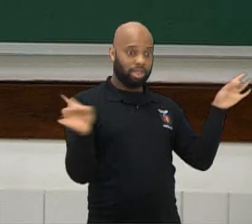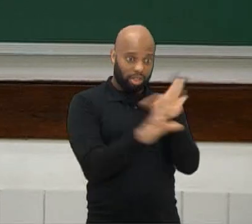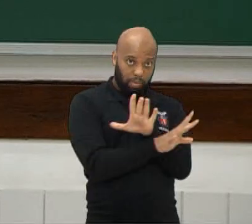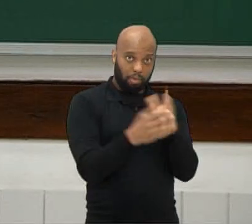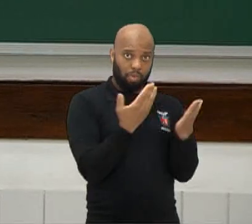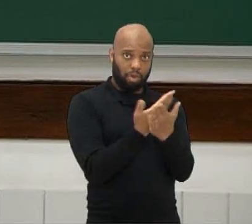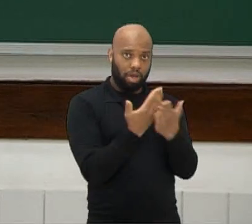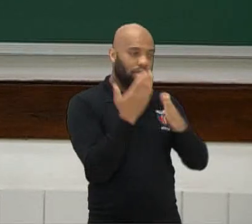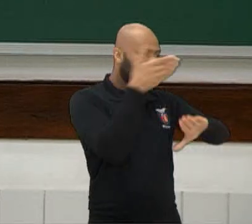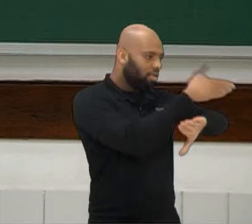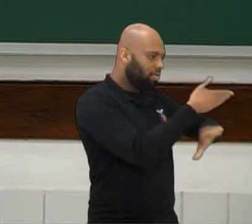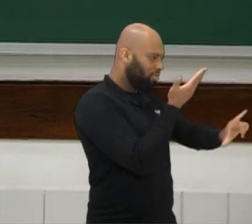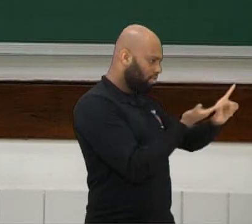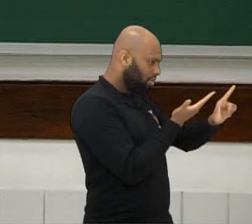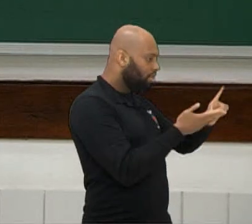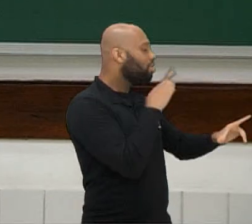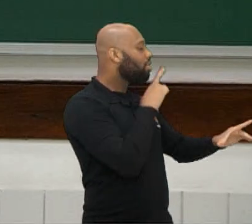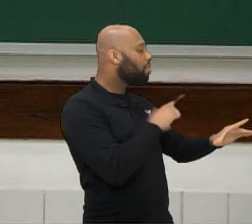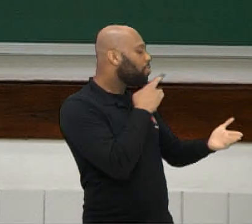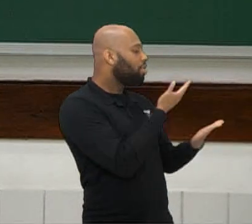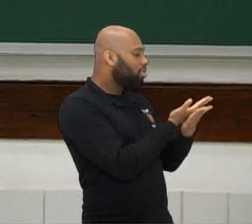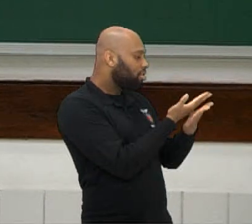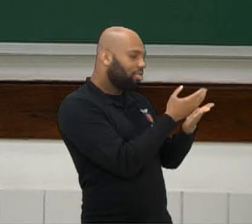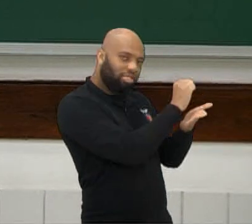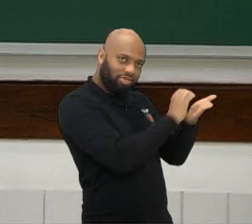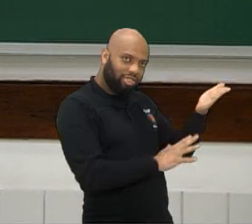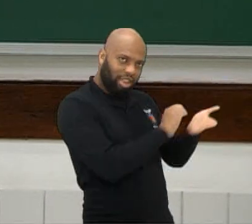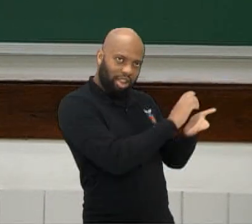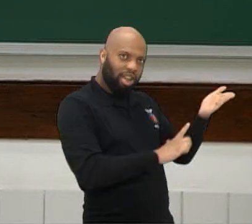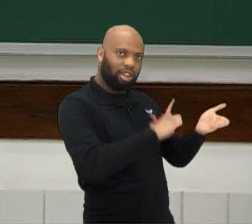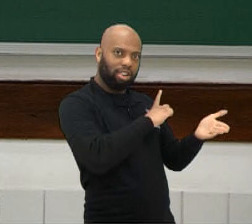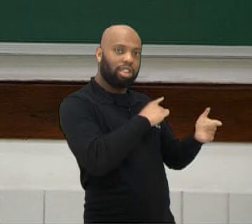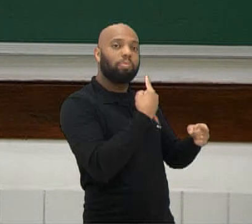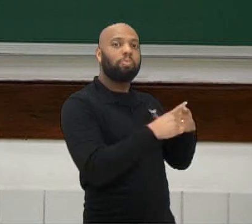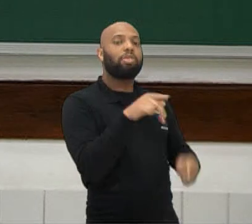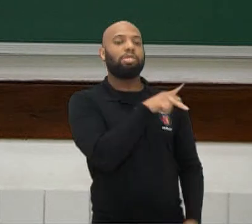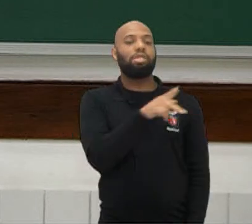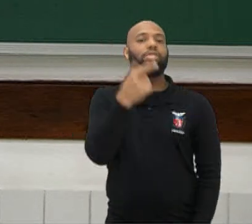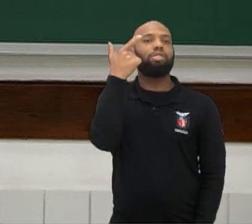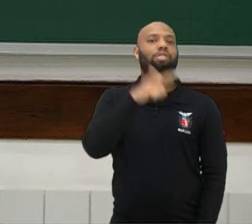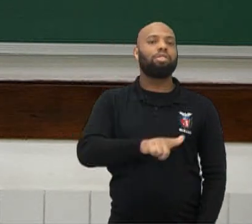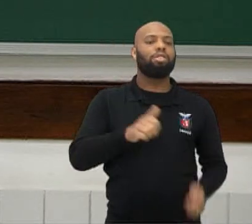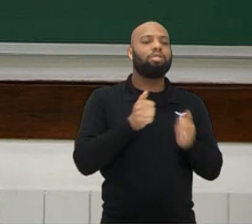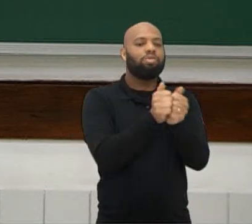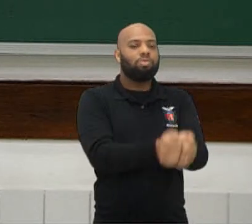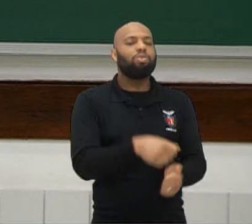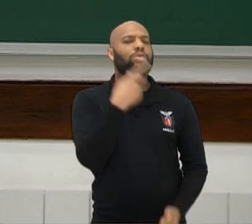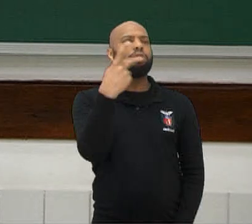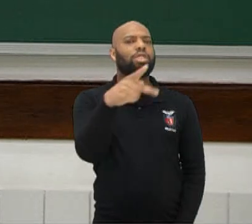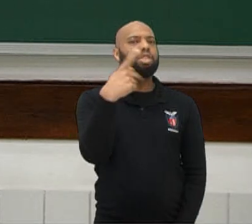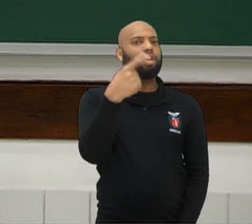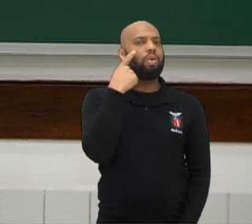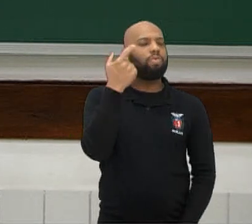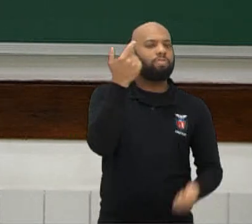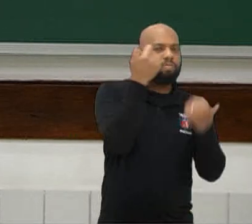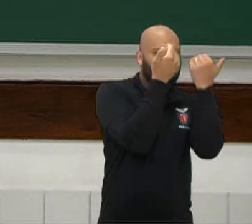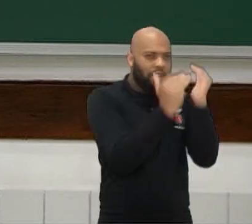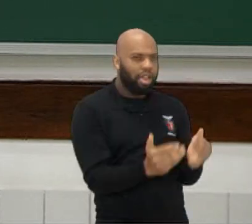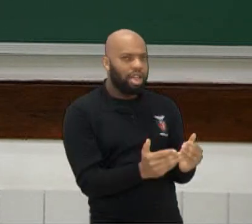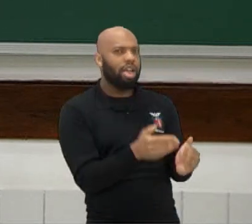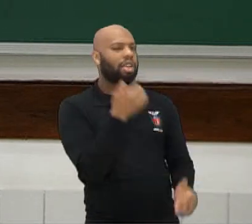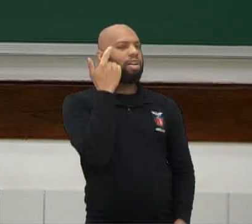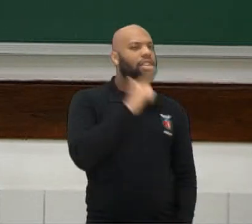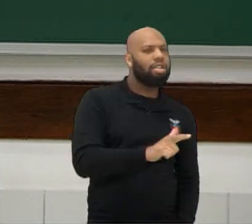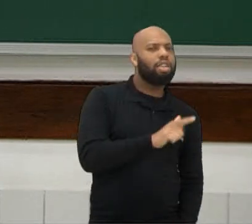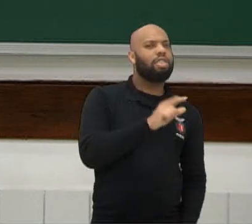aula, vão lá, realizem os exercícios que estão disponíveis para que os professores possam acompanhar o rendimento de vocês. Saber se vocês